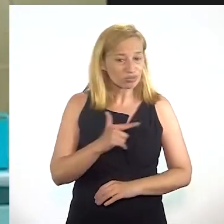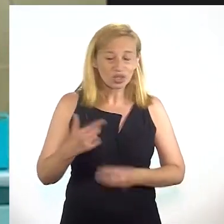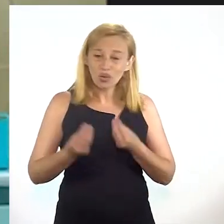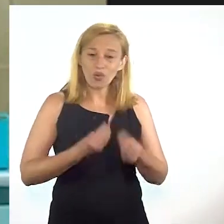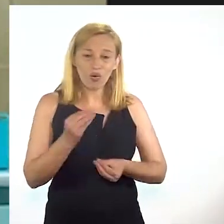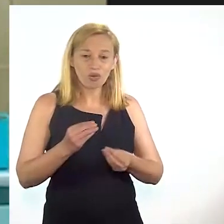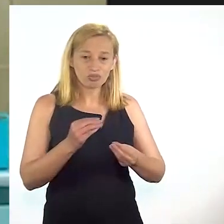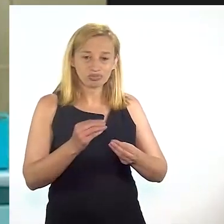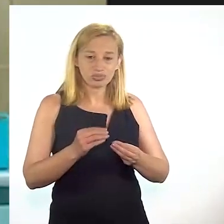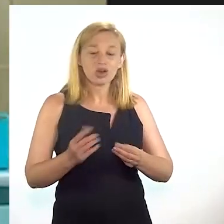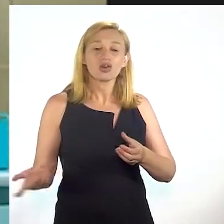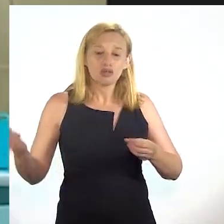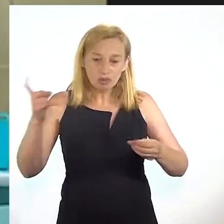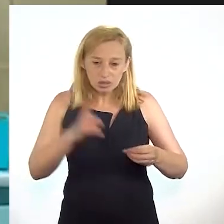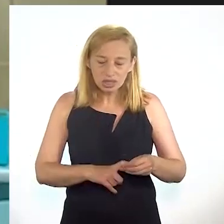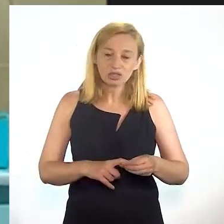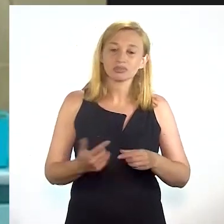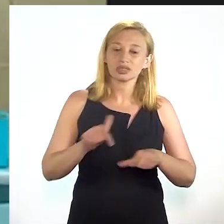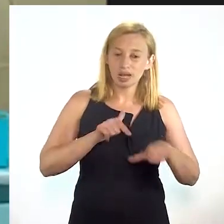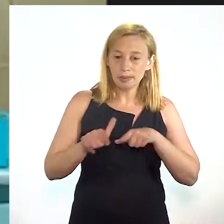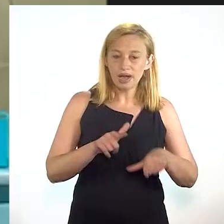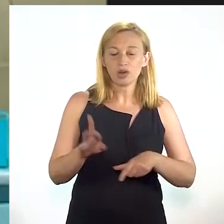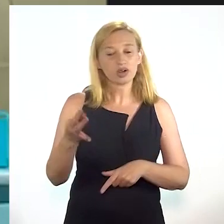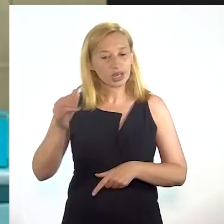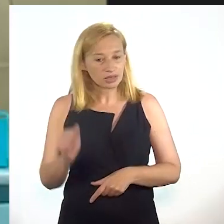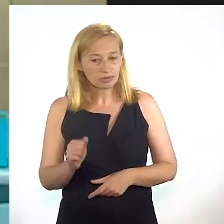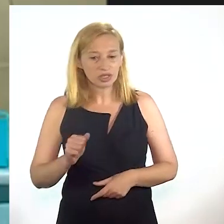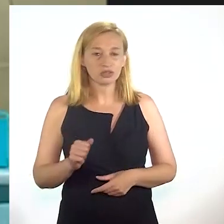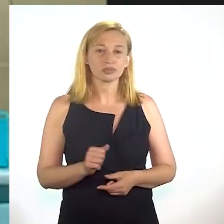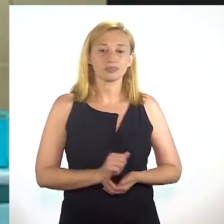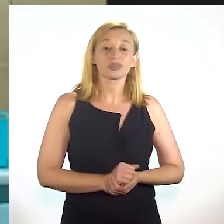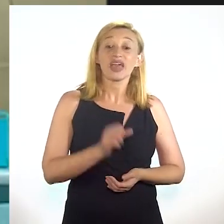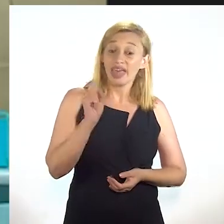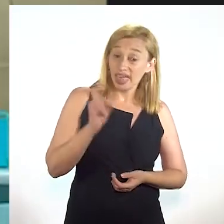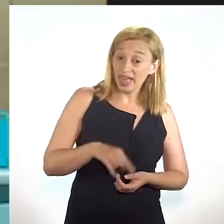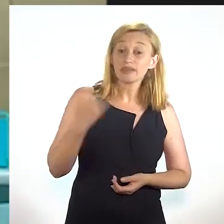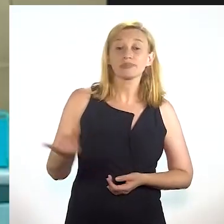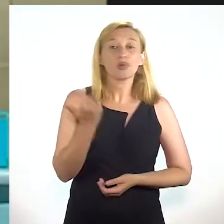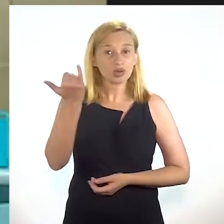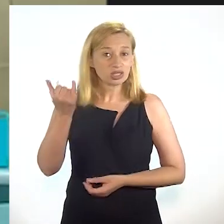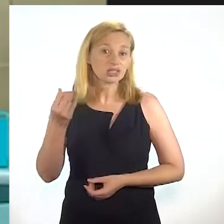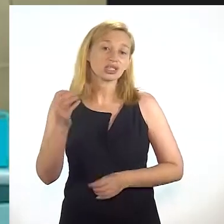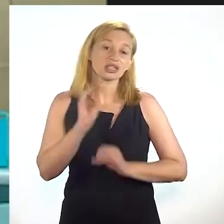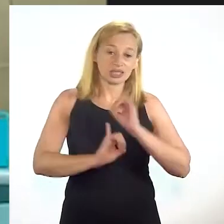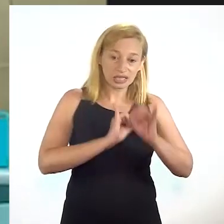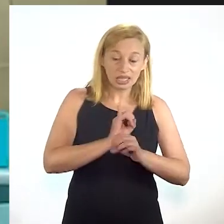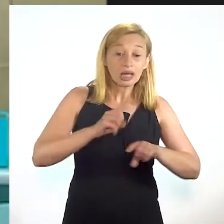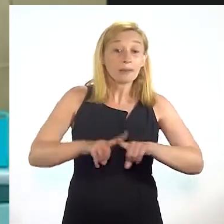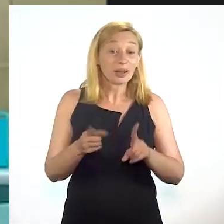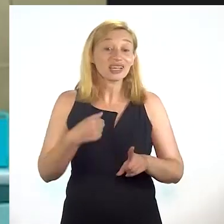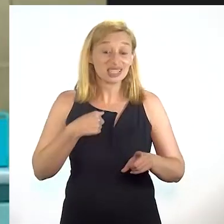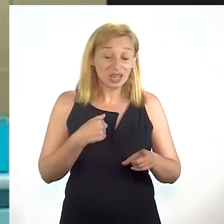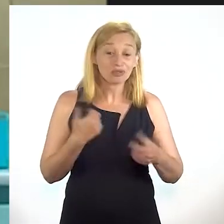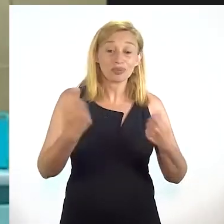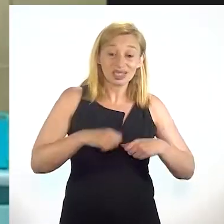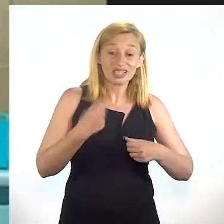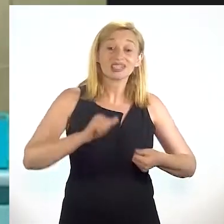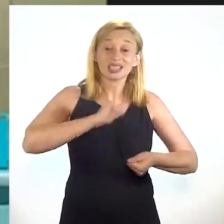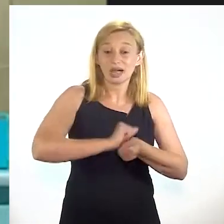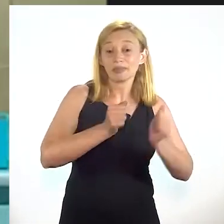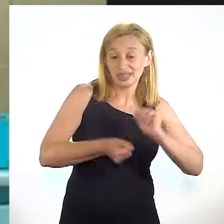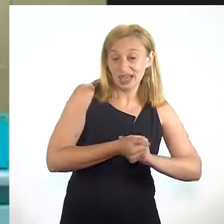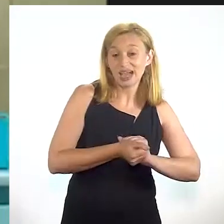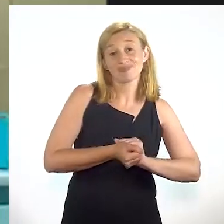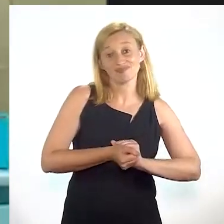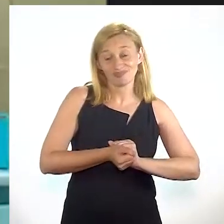momento, né? Reassumindo esse papel da Origamizes. Então, ela é imprescindível e necessária, mas até